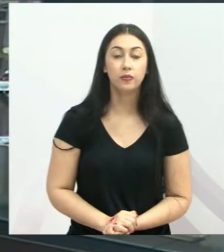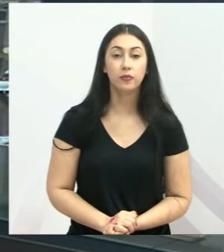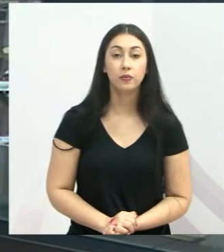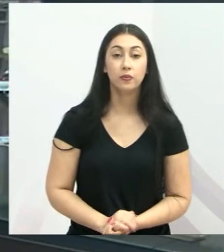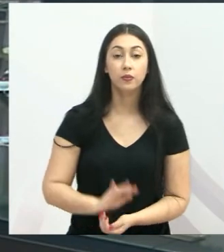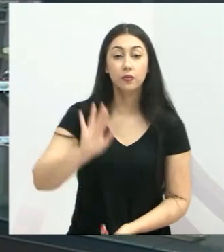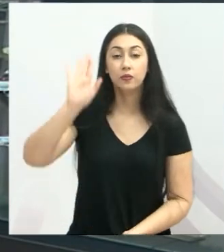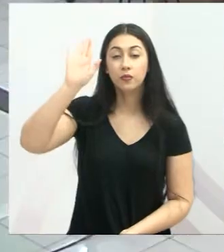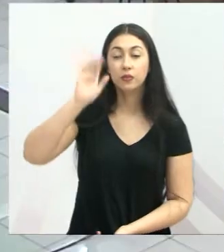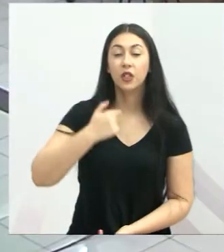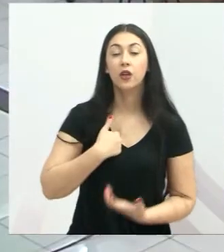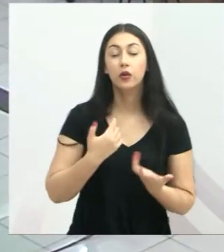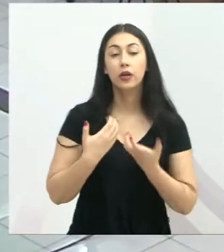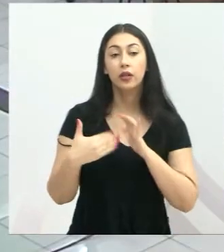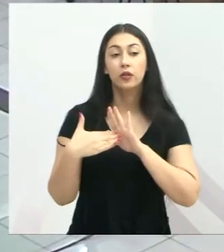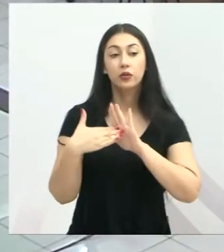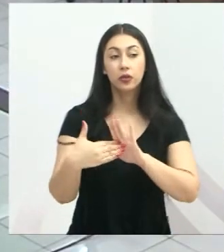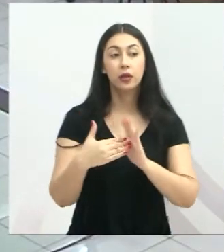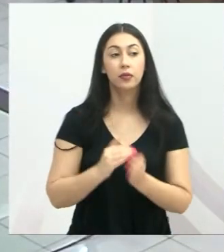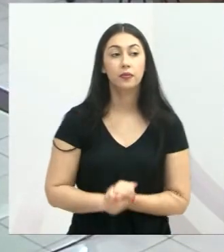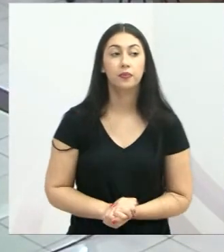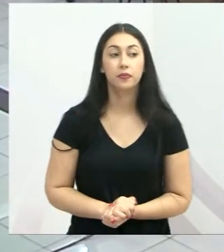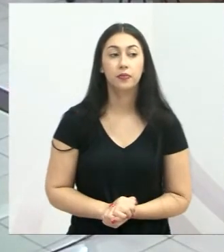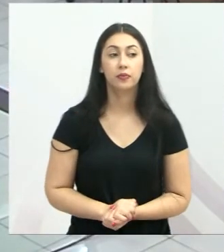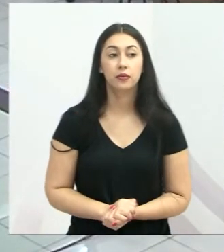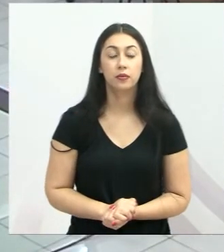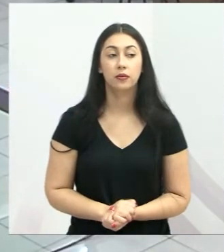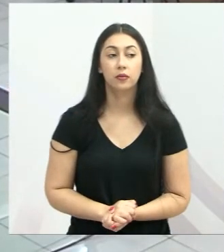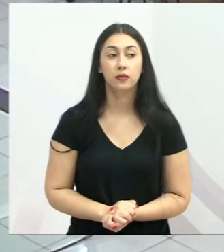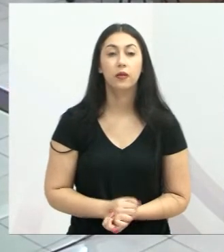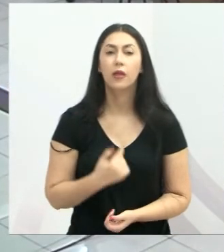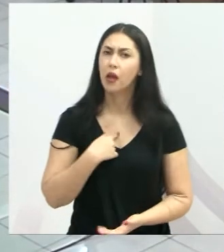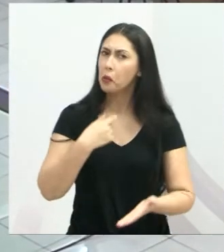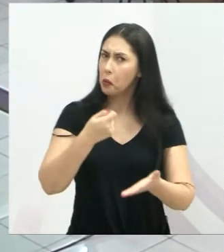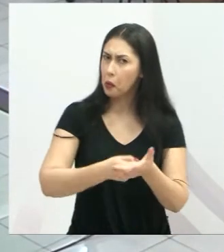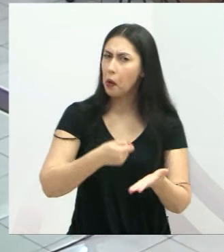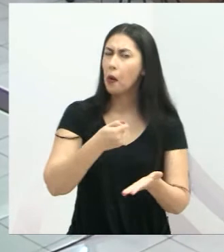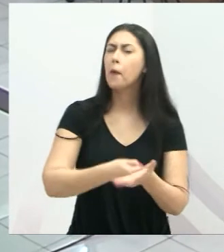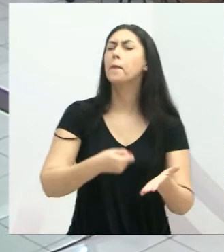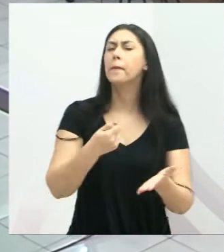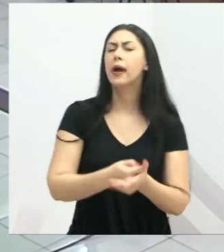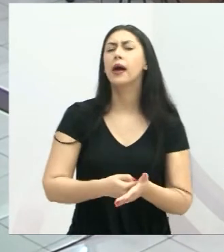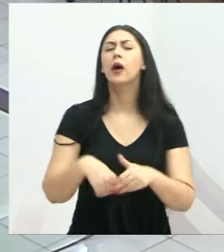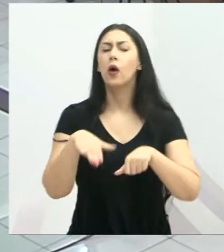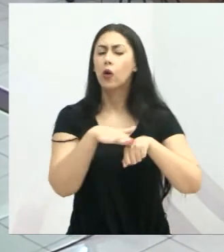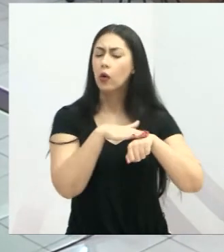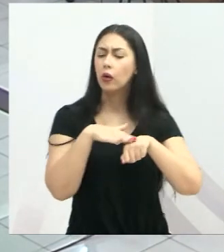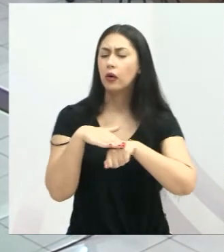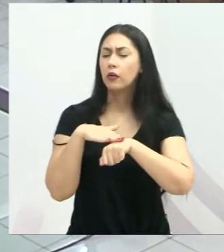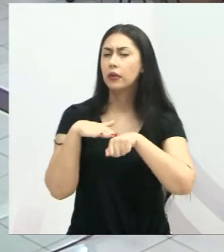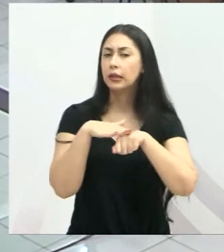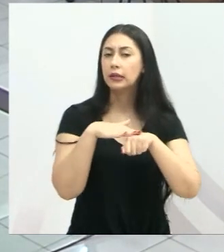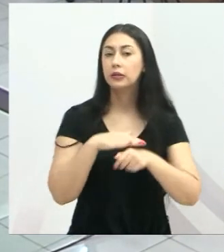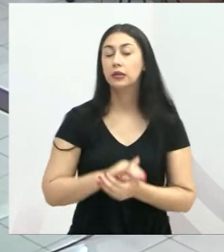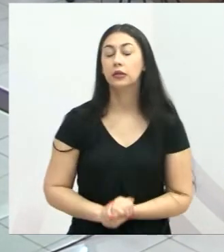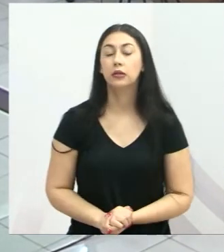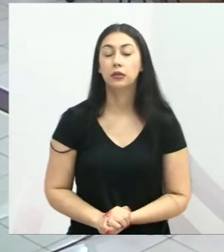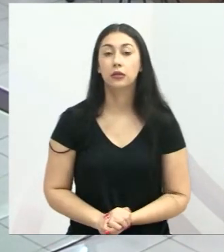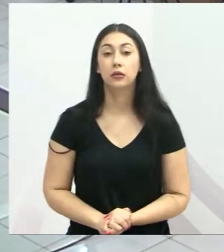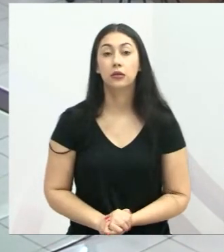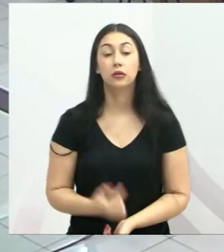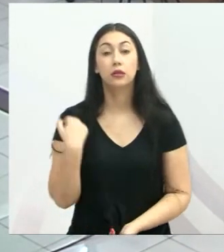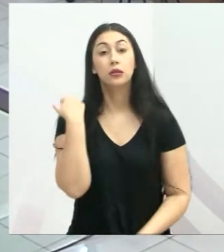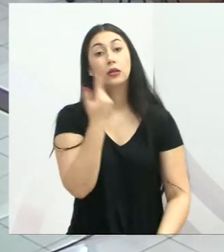Senhor presidente, também quero contribuir. Tenho cobrado, discutido aqui com alguns colegas.